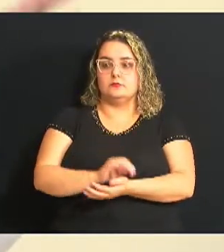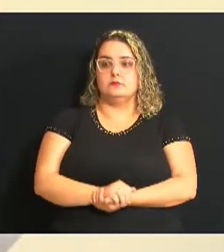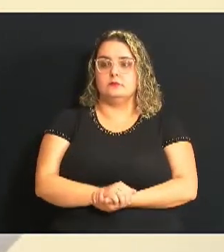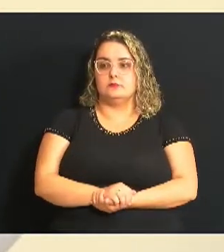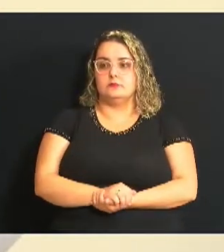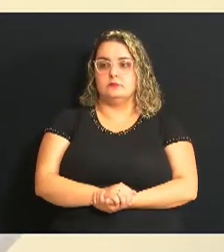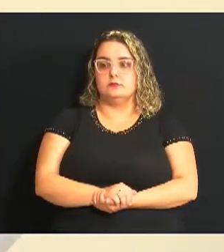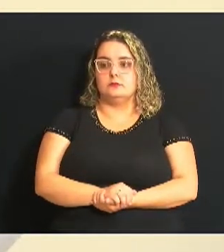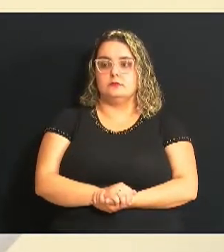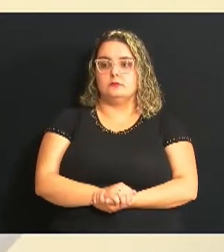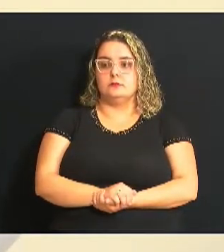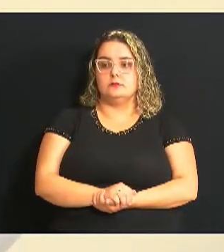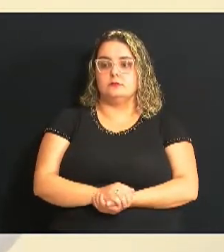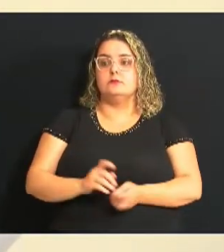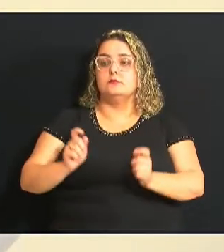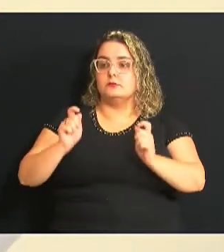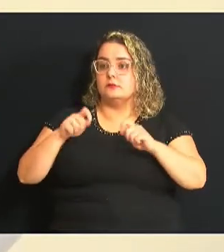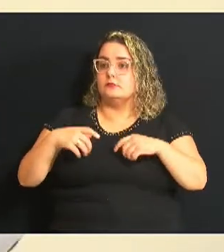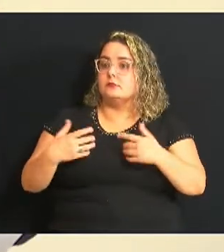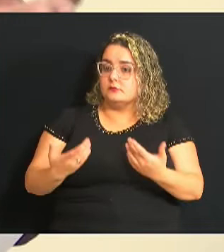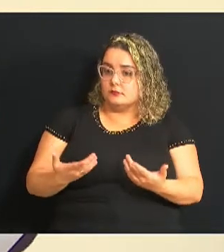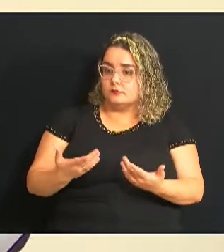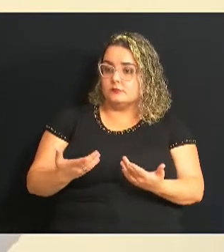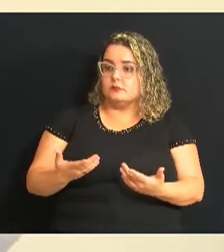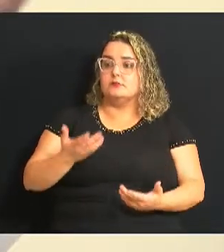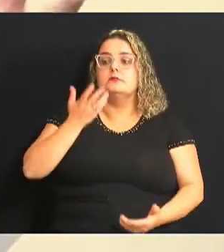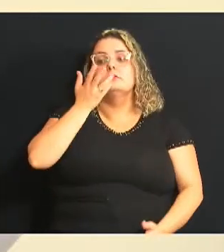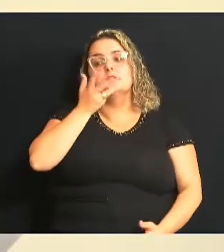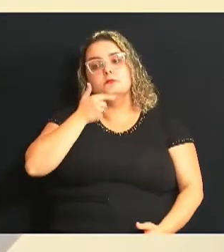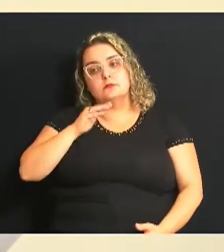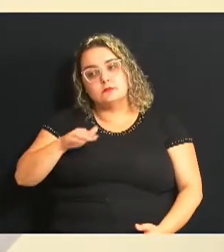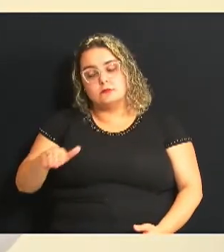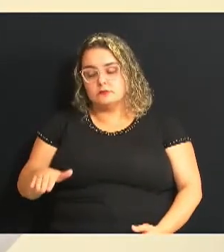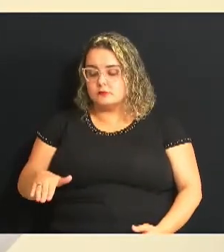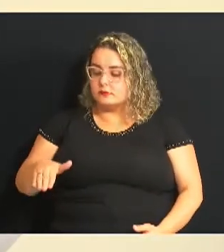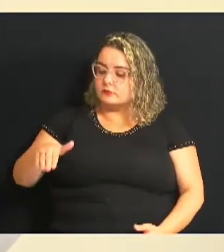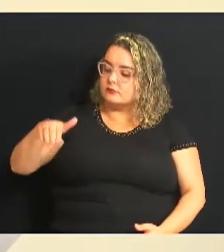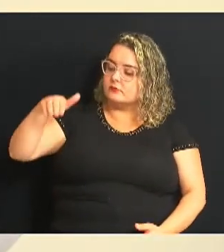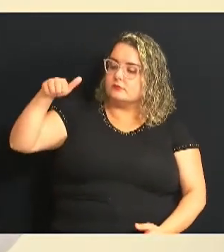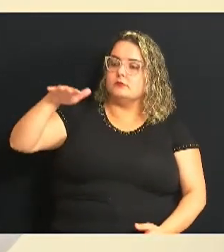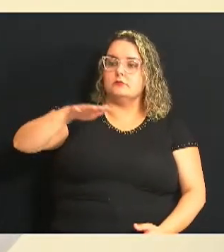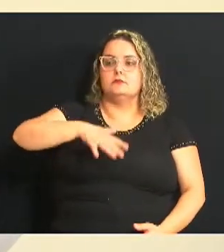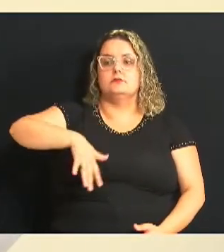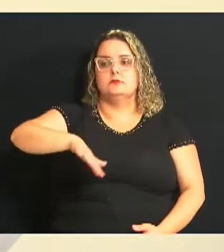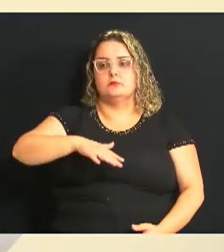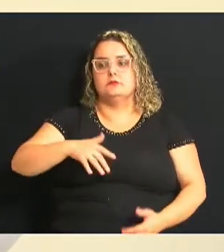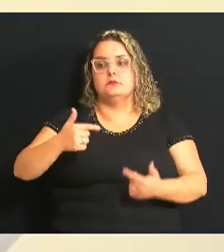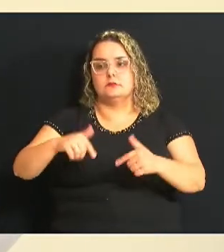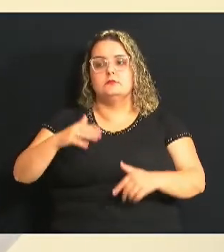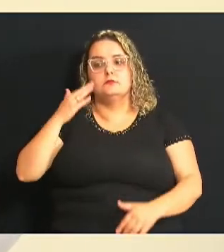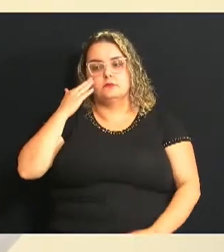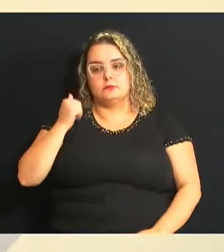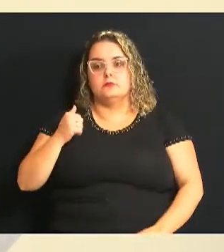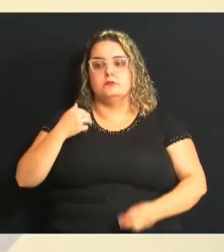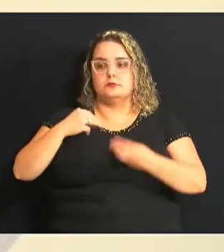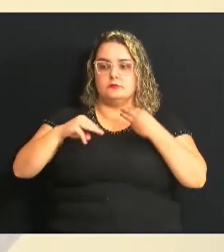uma grande possibilidade das crianças que crescem nesse ambiente saberem